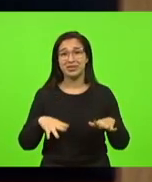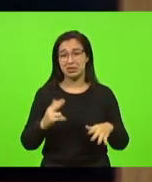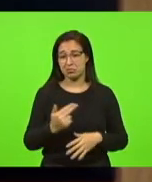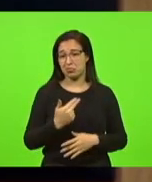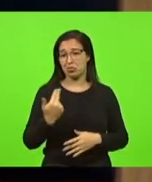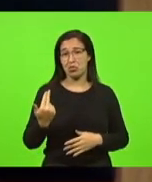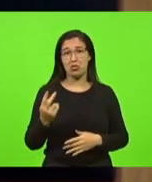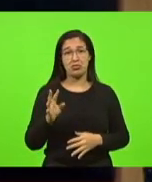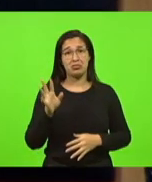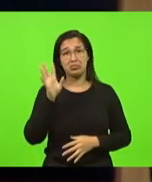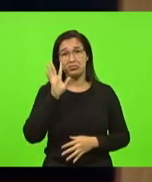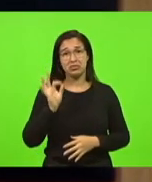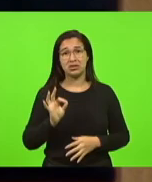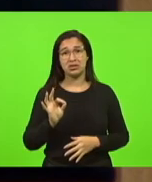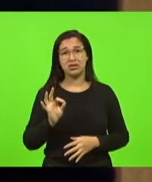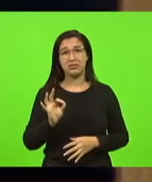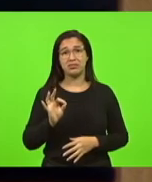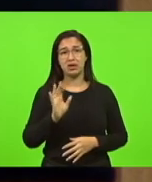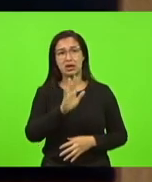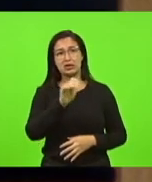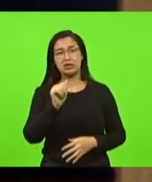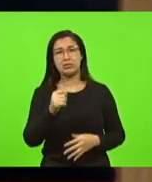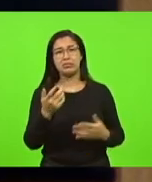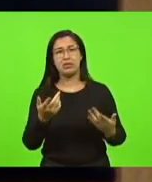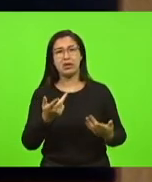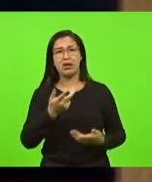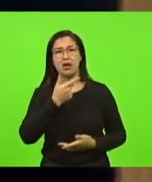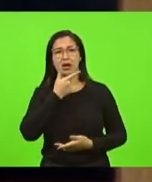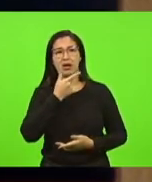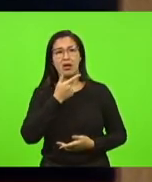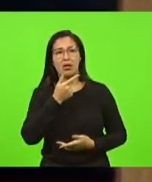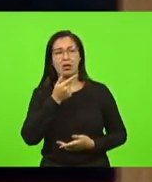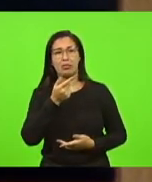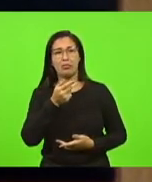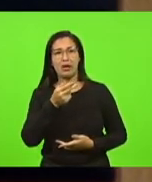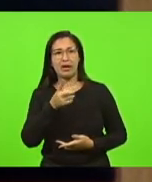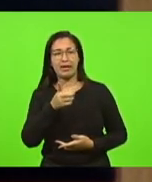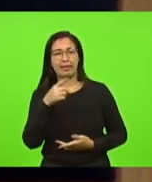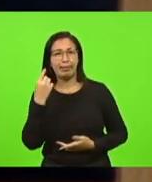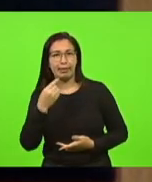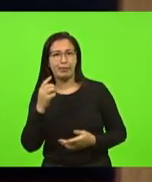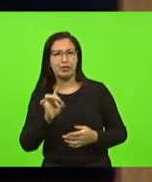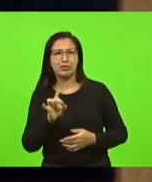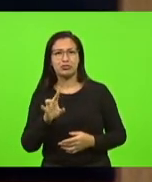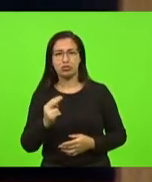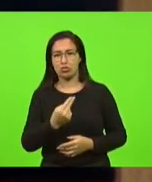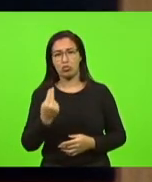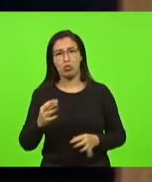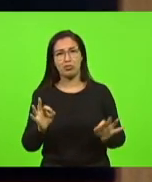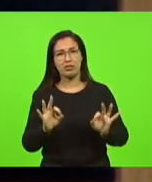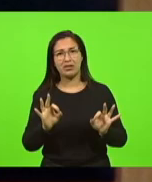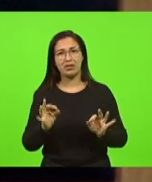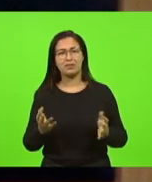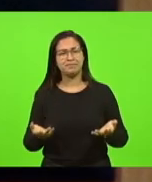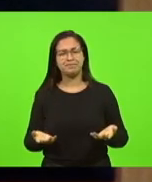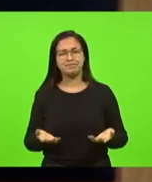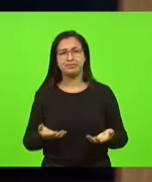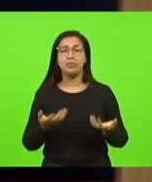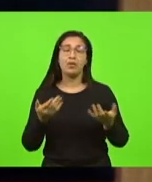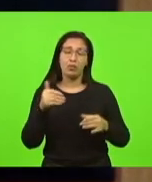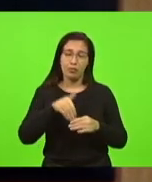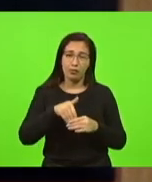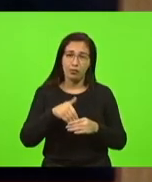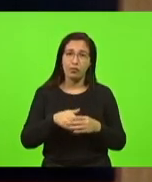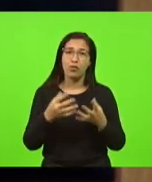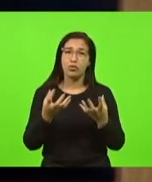coloca deputado, deputada, nos ajude. Então, eu vou votar assim favorável, a gente não quer